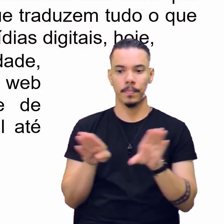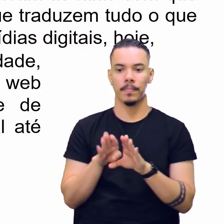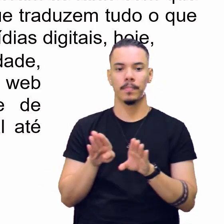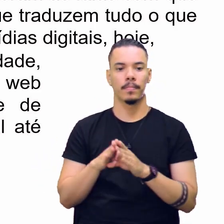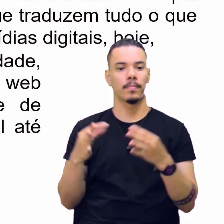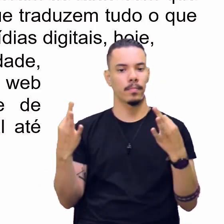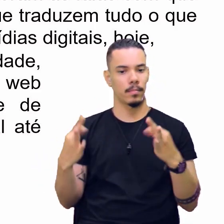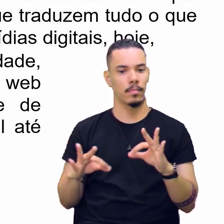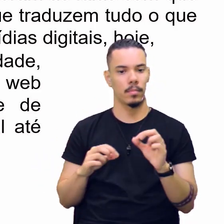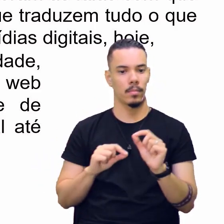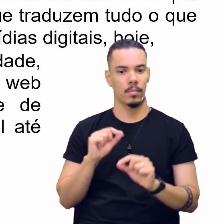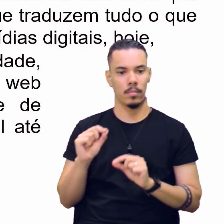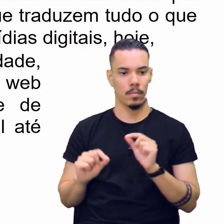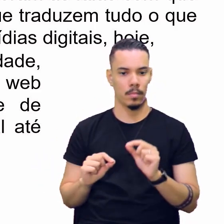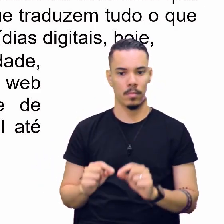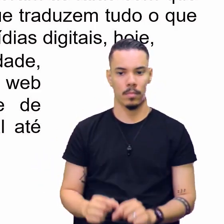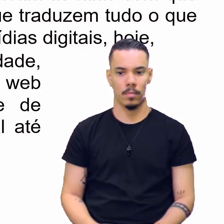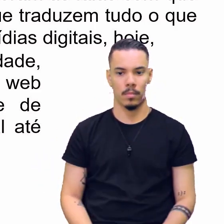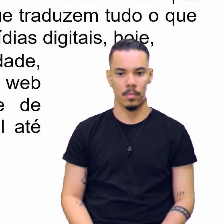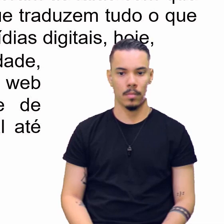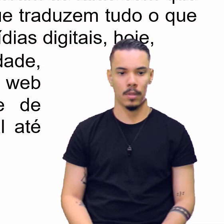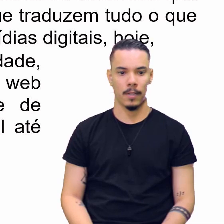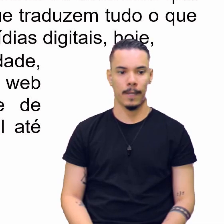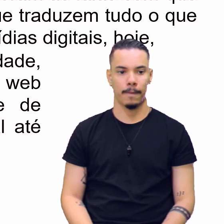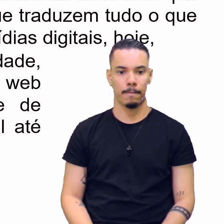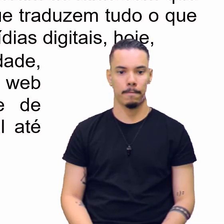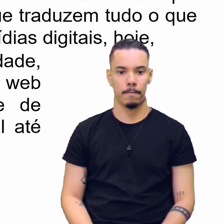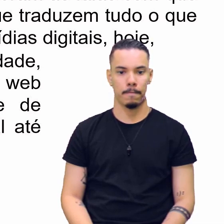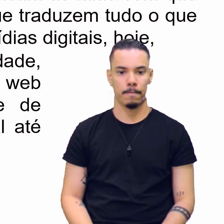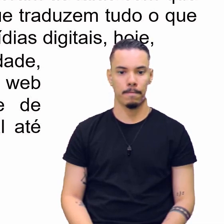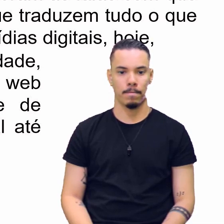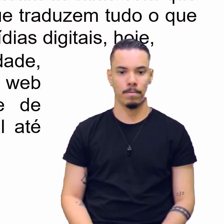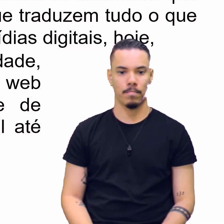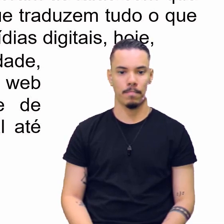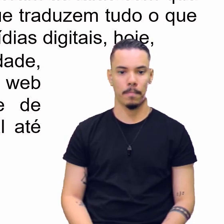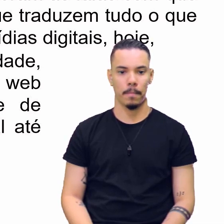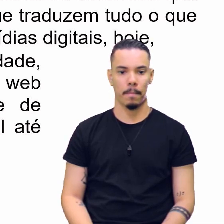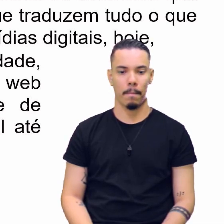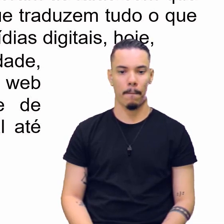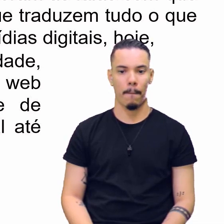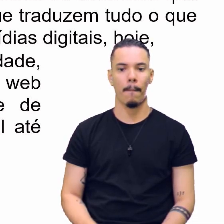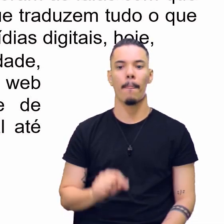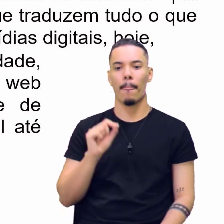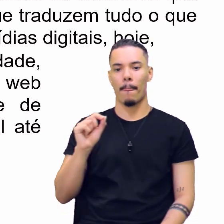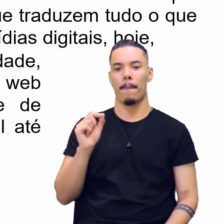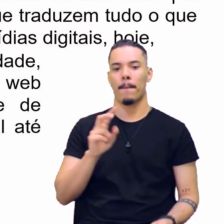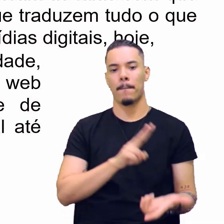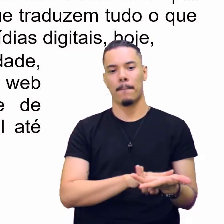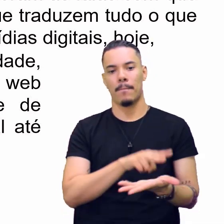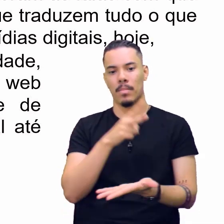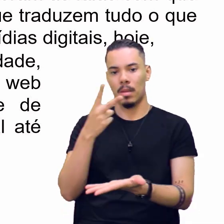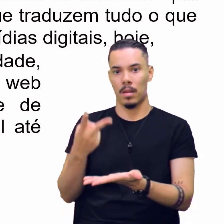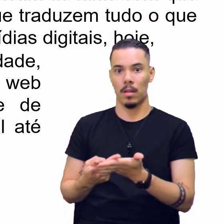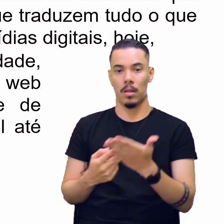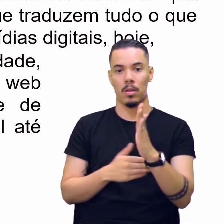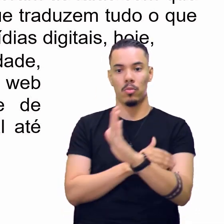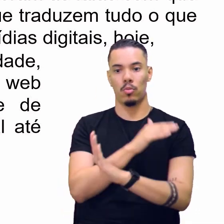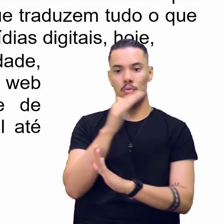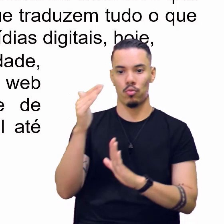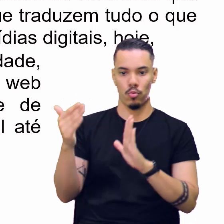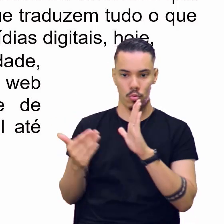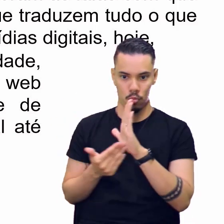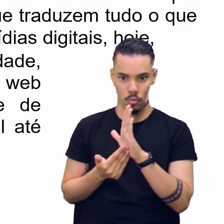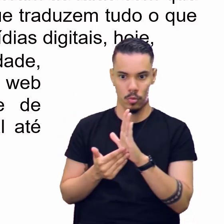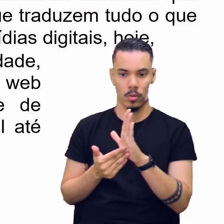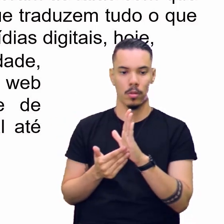certamente, olha só, Amadinho, não tem isso aqui, é tudo junto, né? São as que traduzem tudo que o jornalista falou